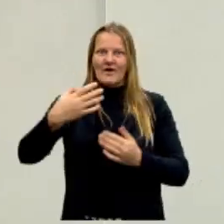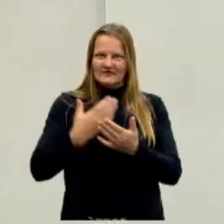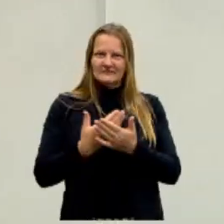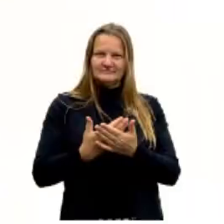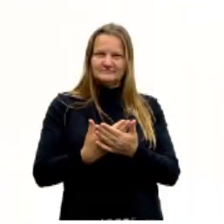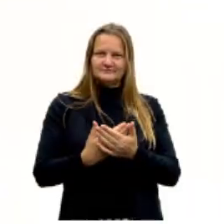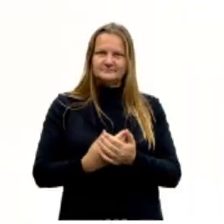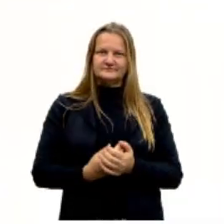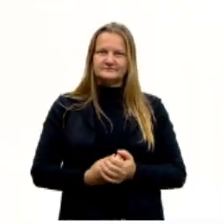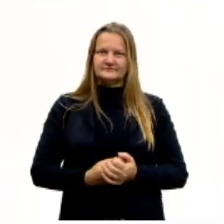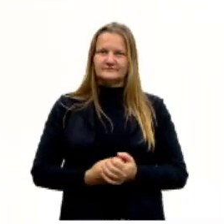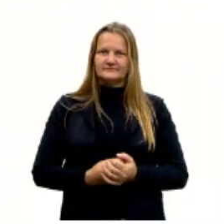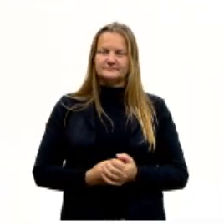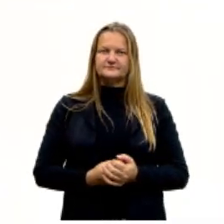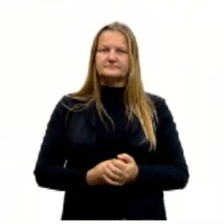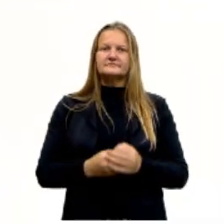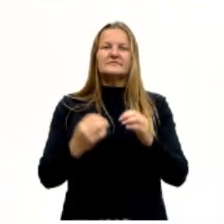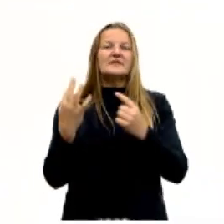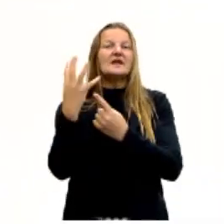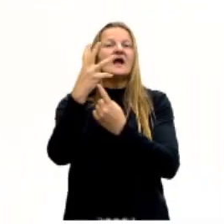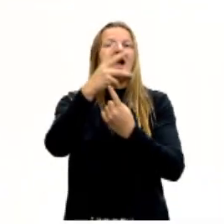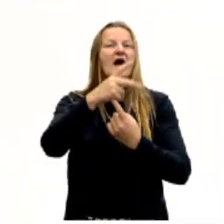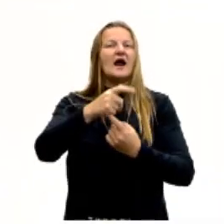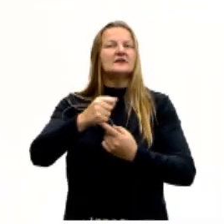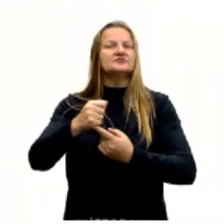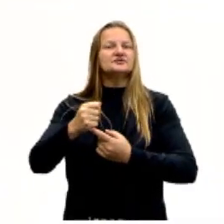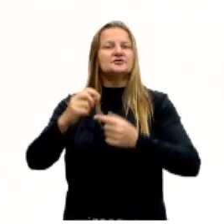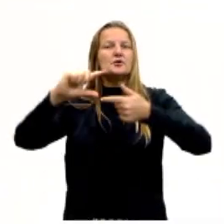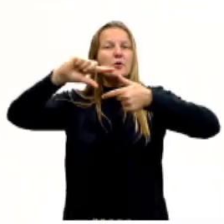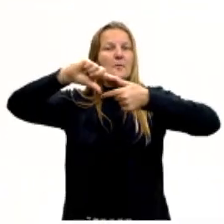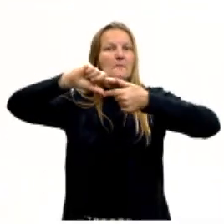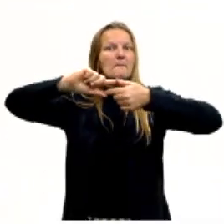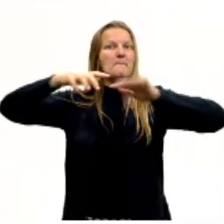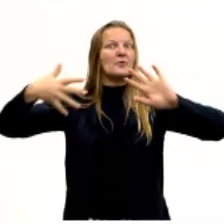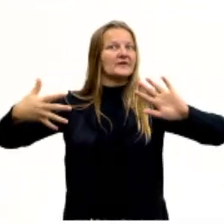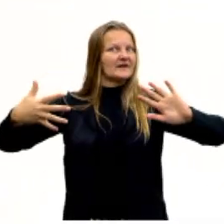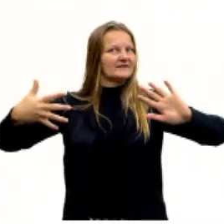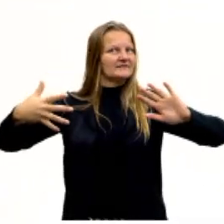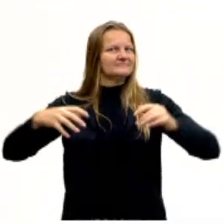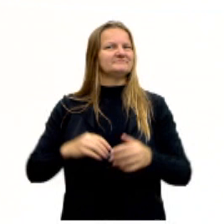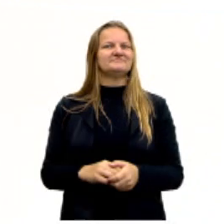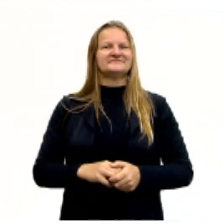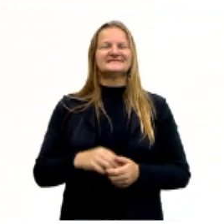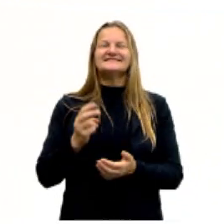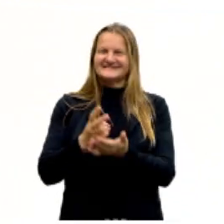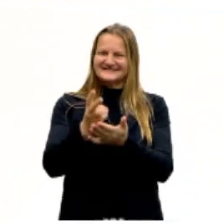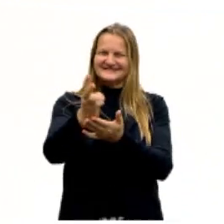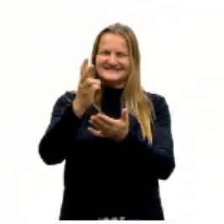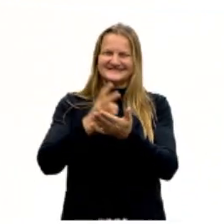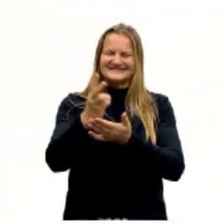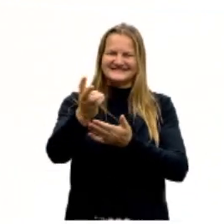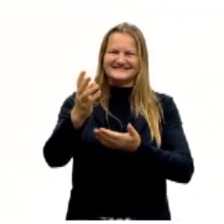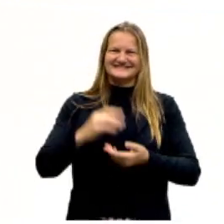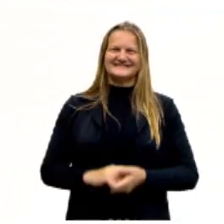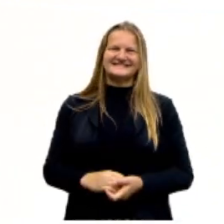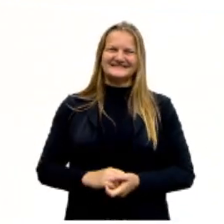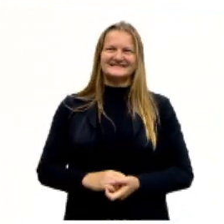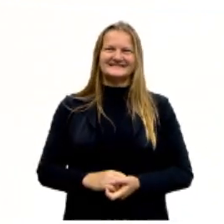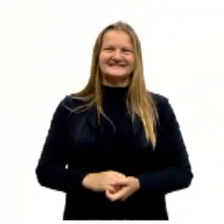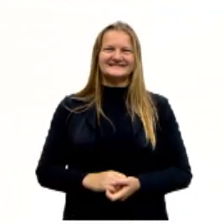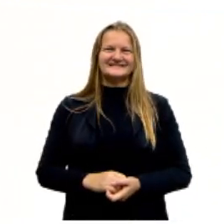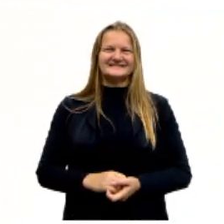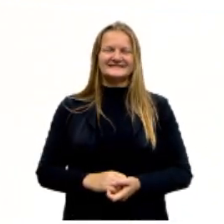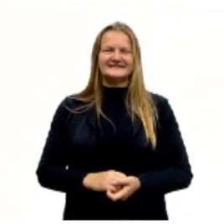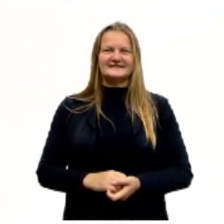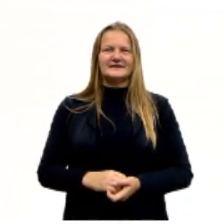aula a arte moderna vamos seguir os slides ah ah não